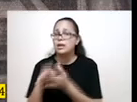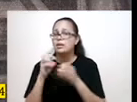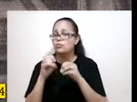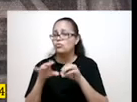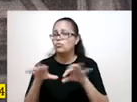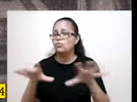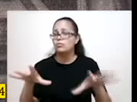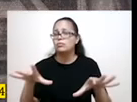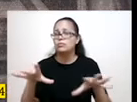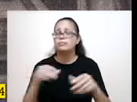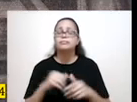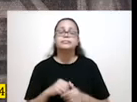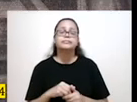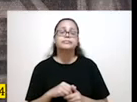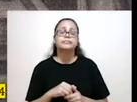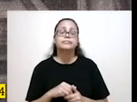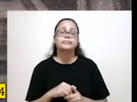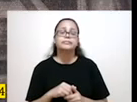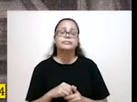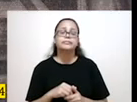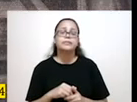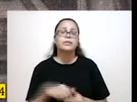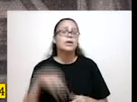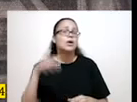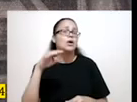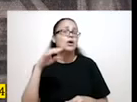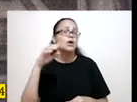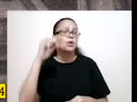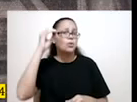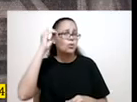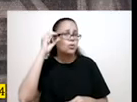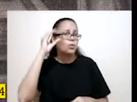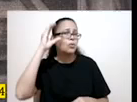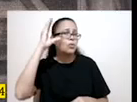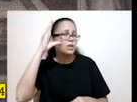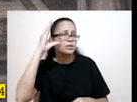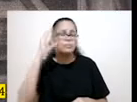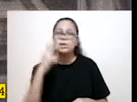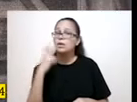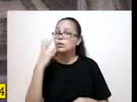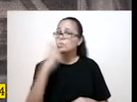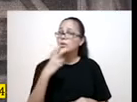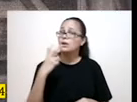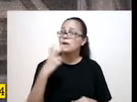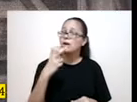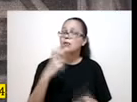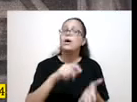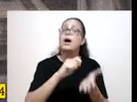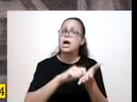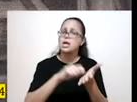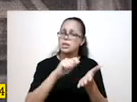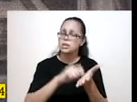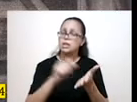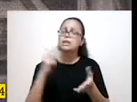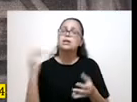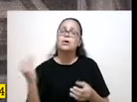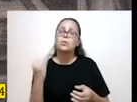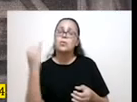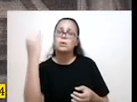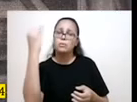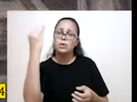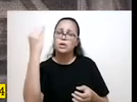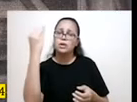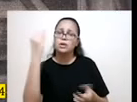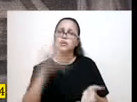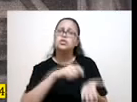maior facilidade. Assim, além do conhecimento oral, a escrita se tornava um importante meio de